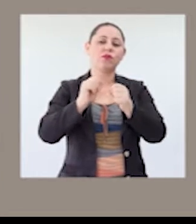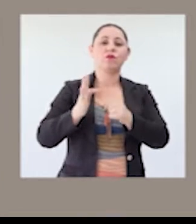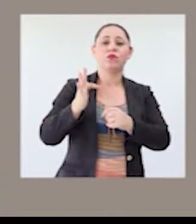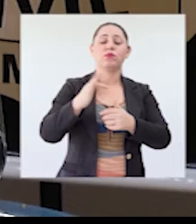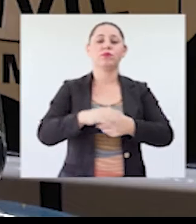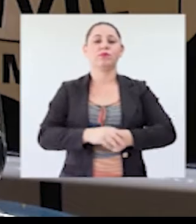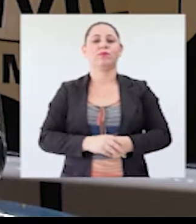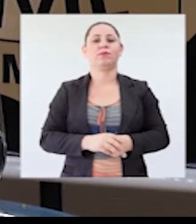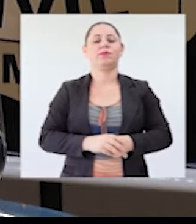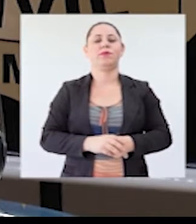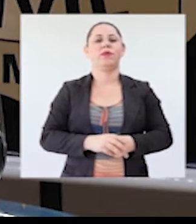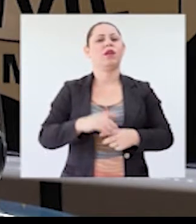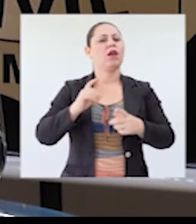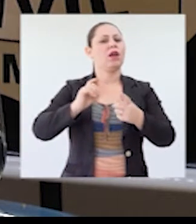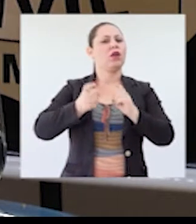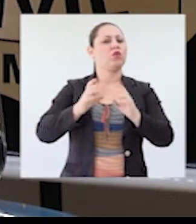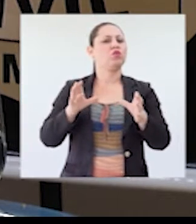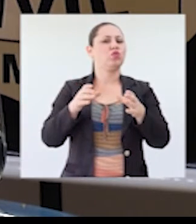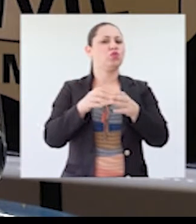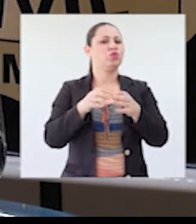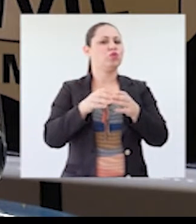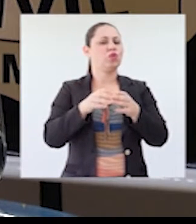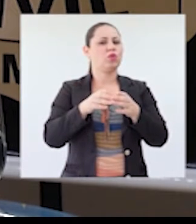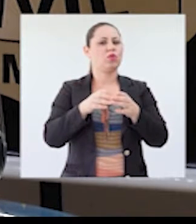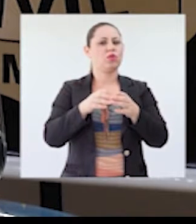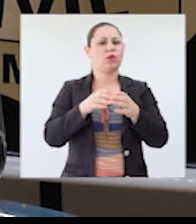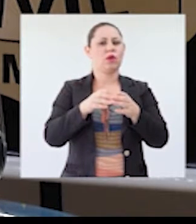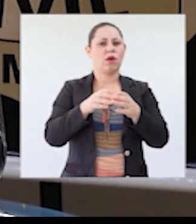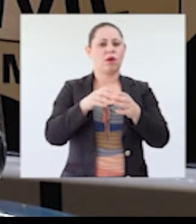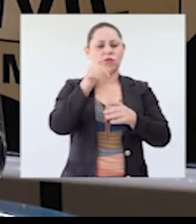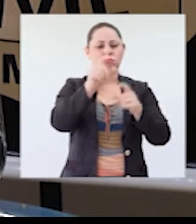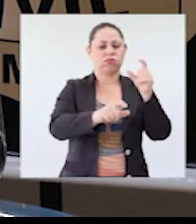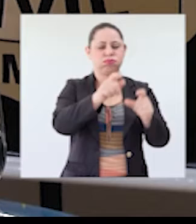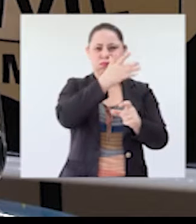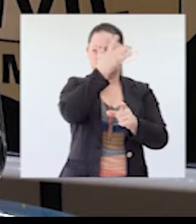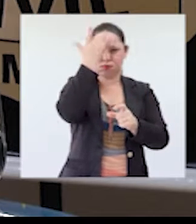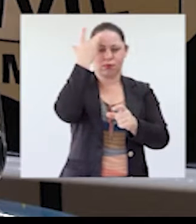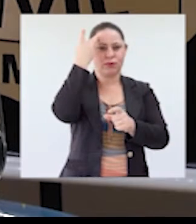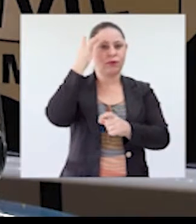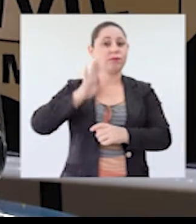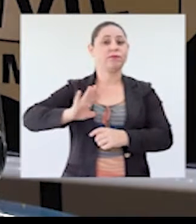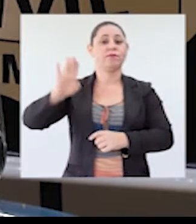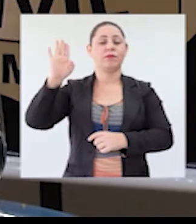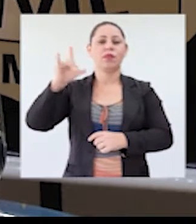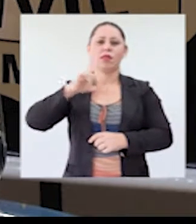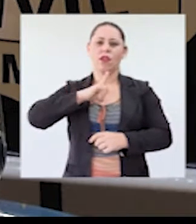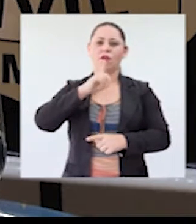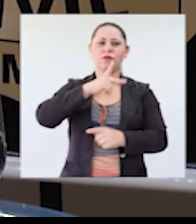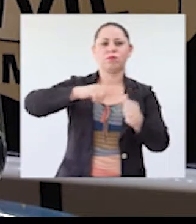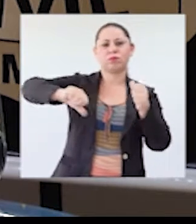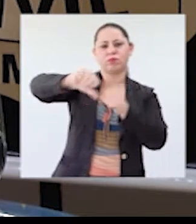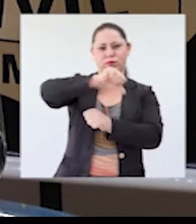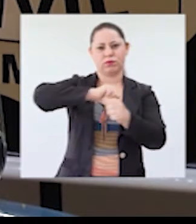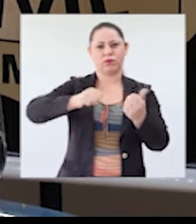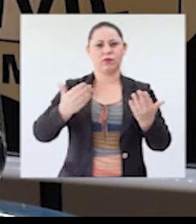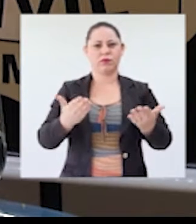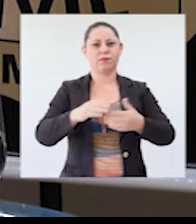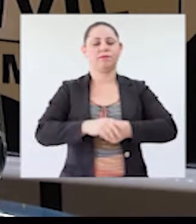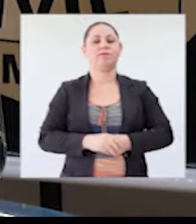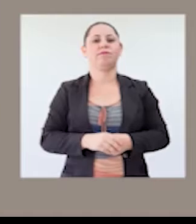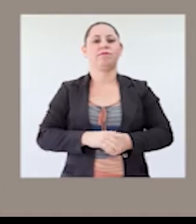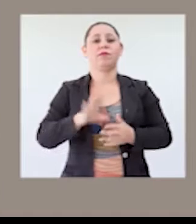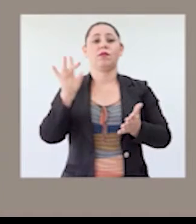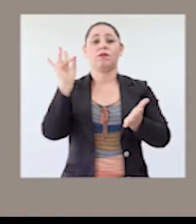princípios. E as reuniões com os eleitores? Agora, nesse período de pandemia, tivemos alguma alteração nas